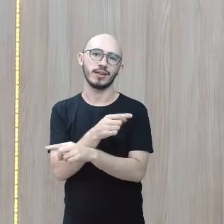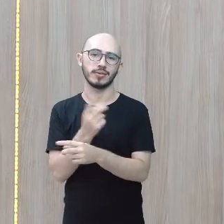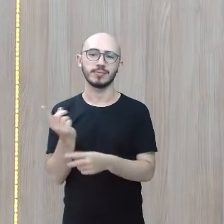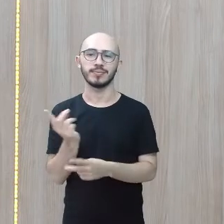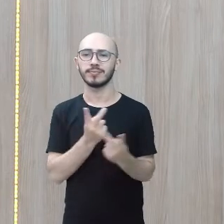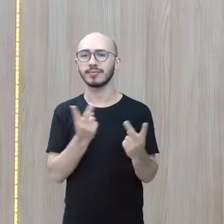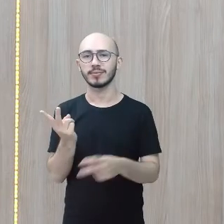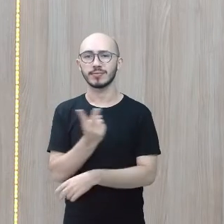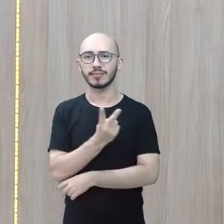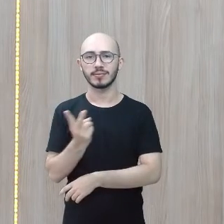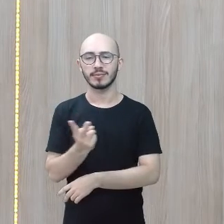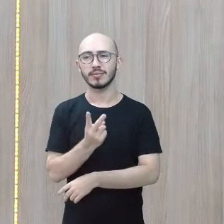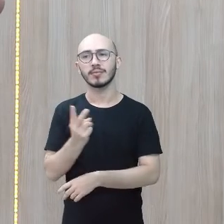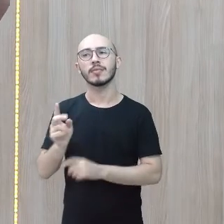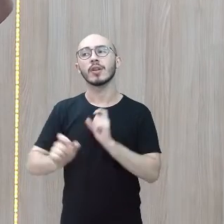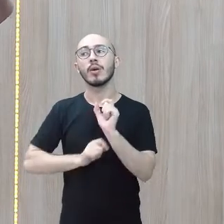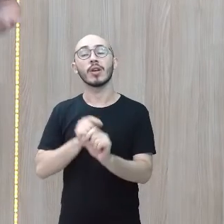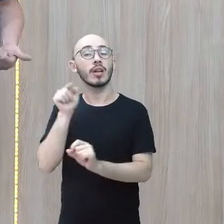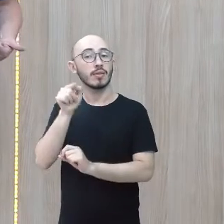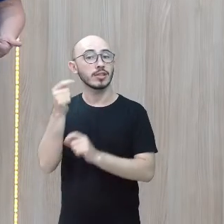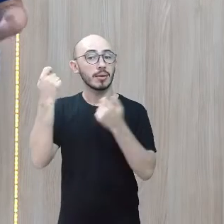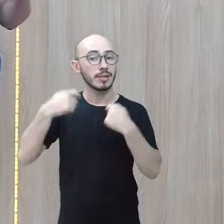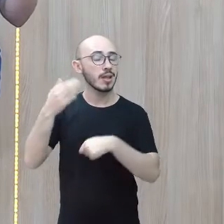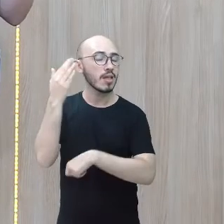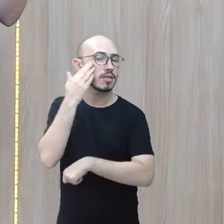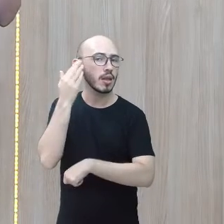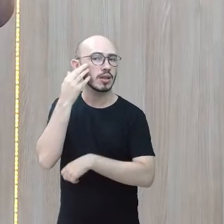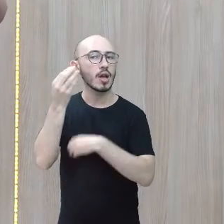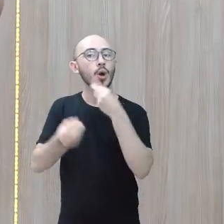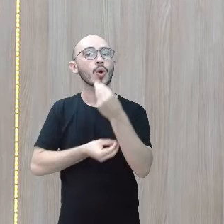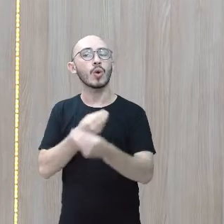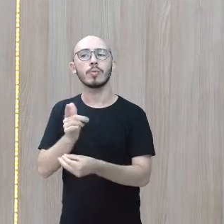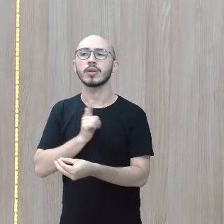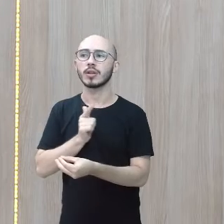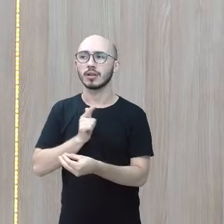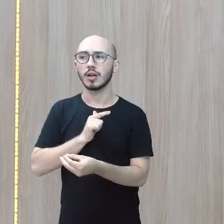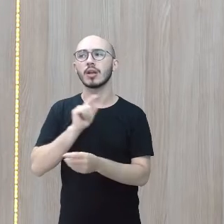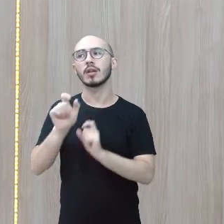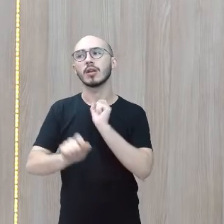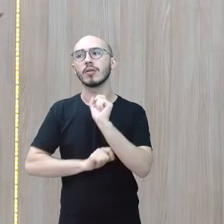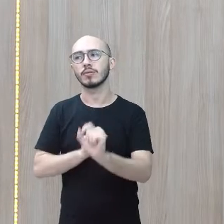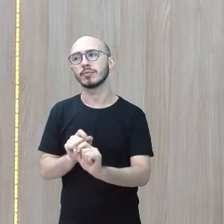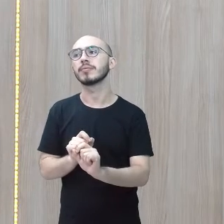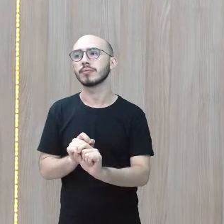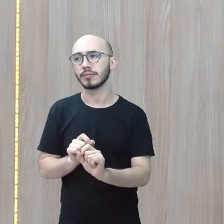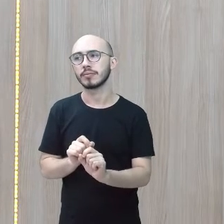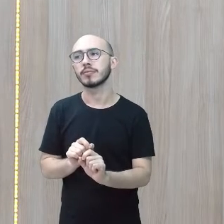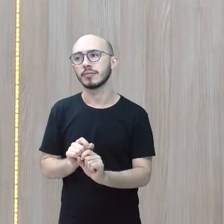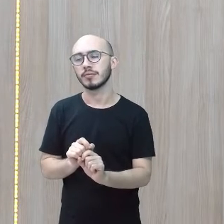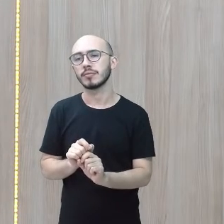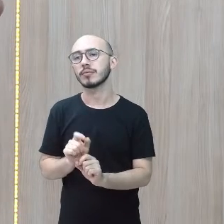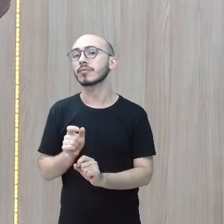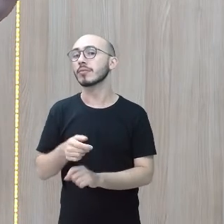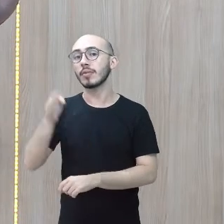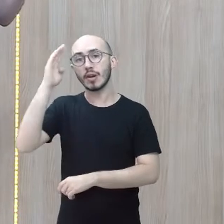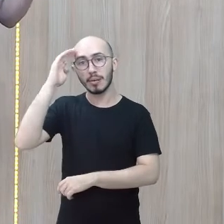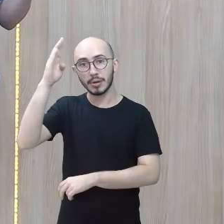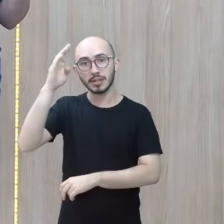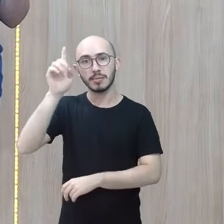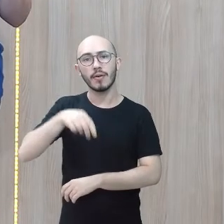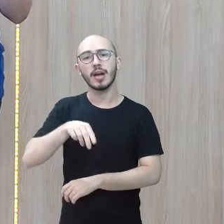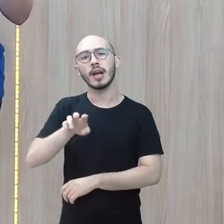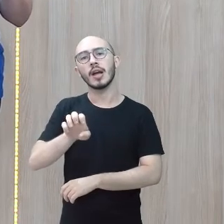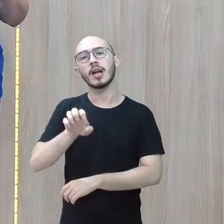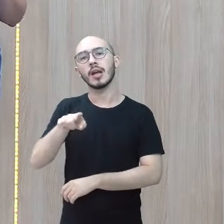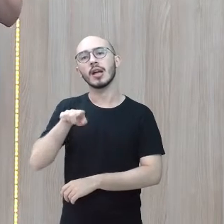precisar trabalhar com essa ideia, você precisa entender essa relação que o expoente tem, que é uma das principais ferramentas aí, é um dos